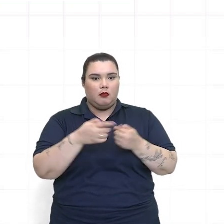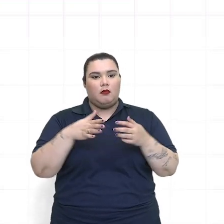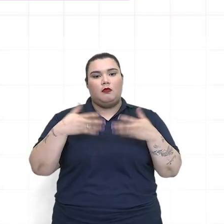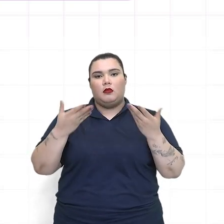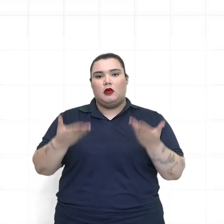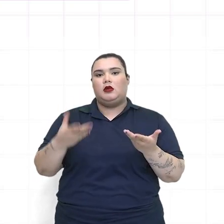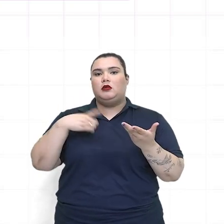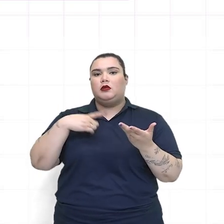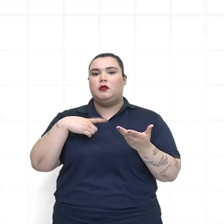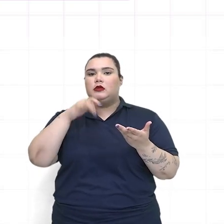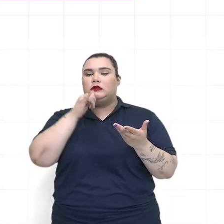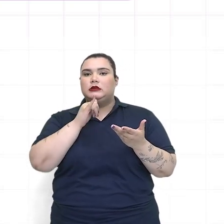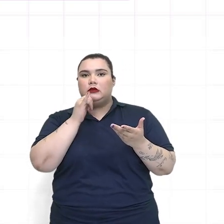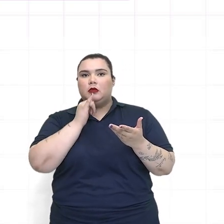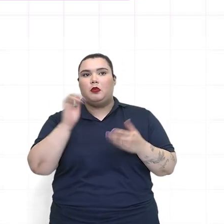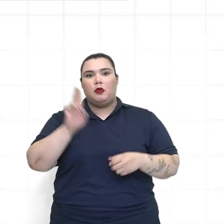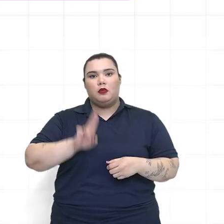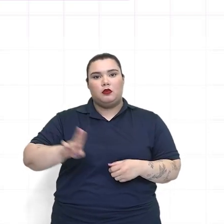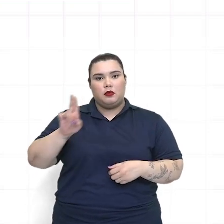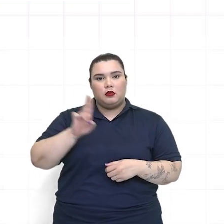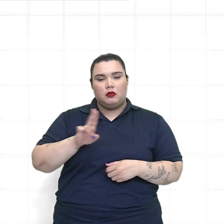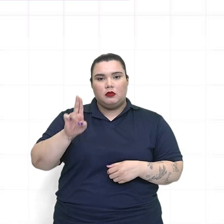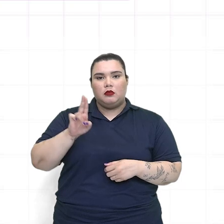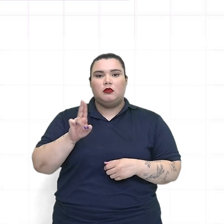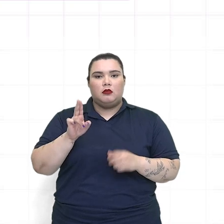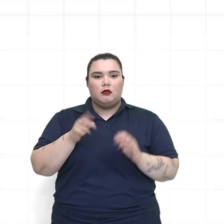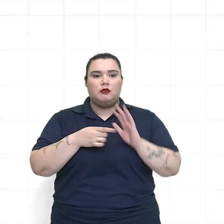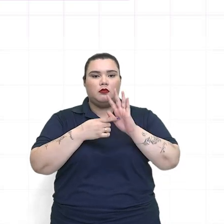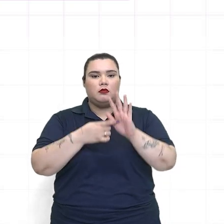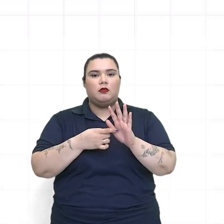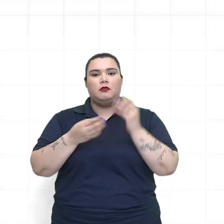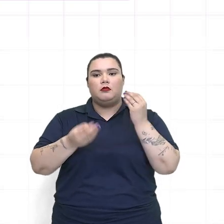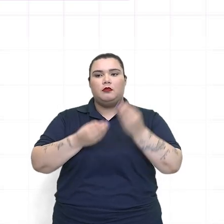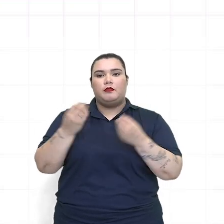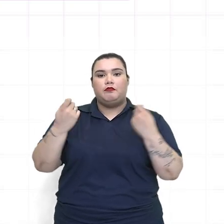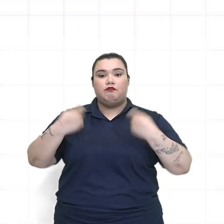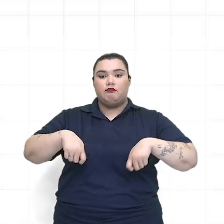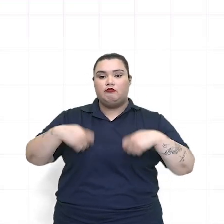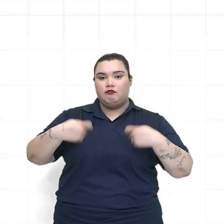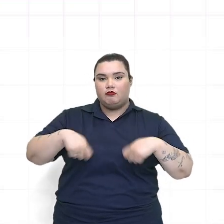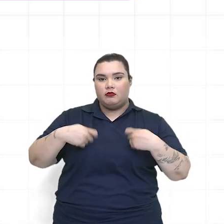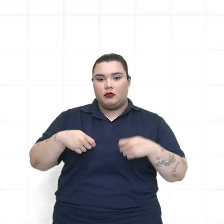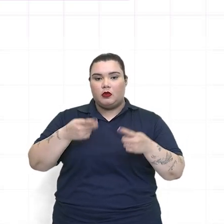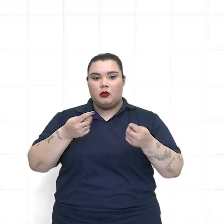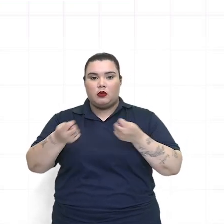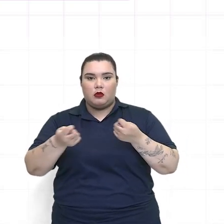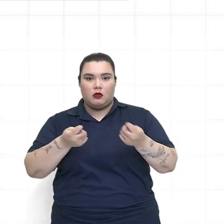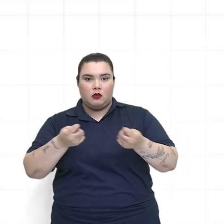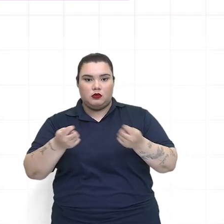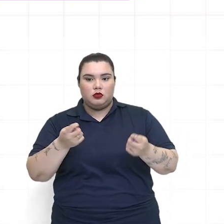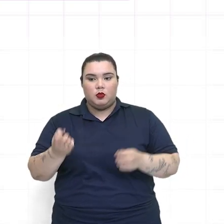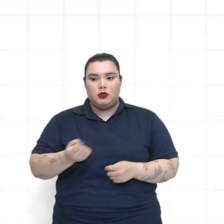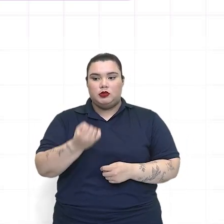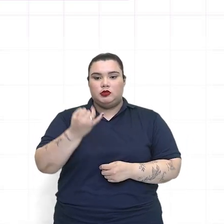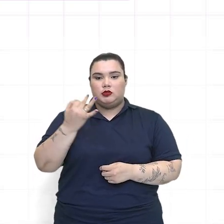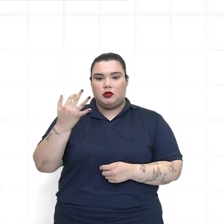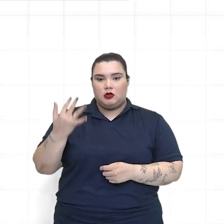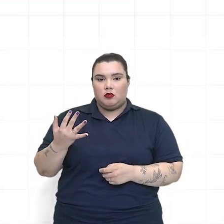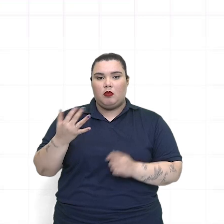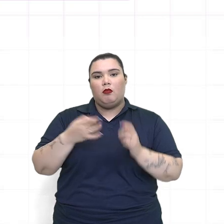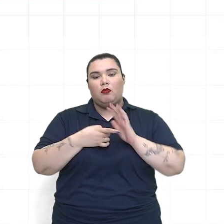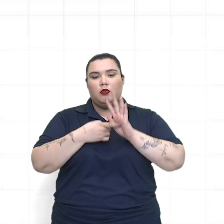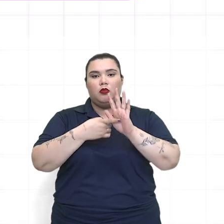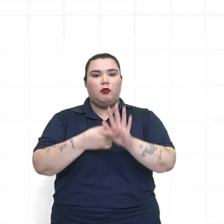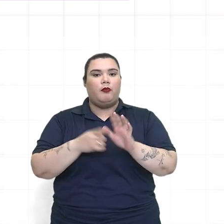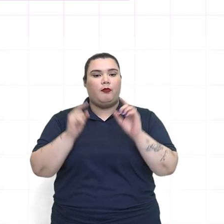especula-se aqui um exemplo bastante utilizado para demonstrar essa necessidade, né, de controle quantitativo. Mostra